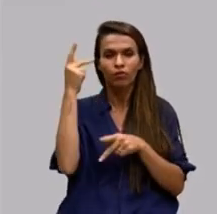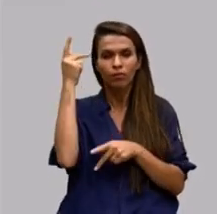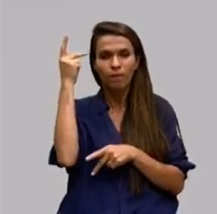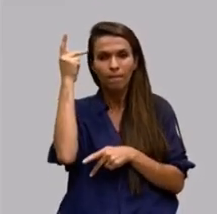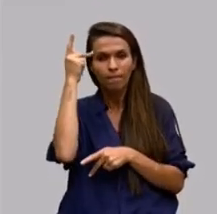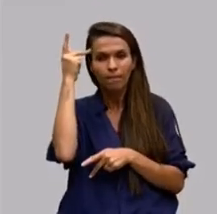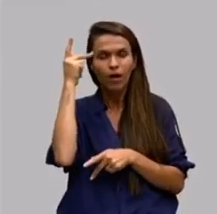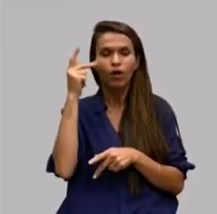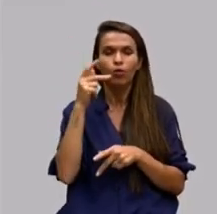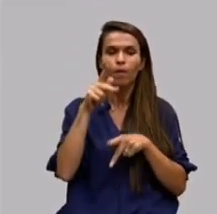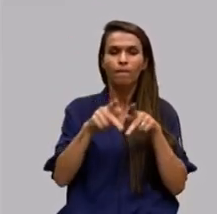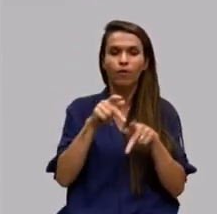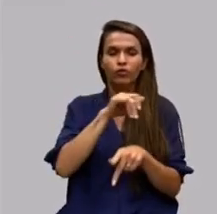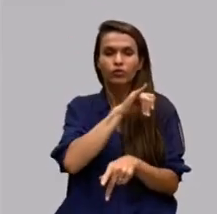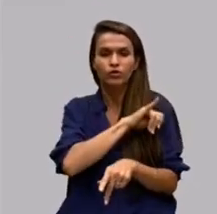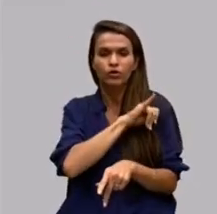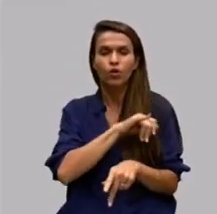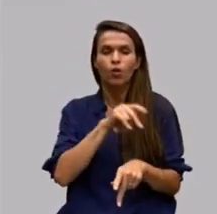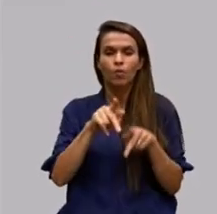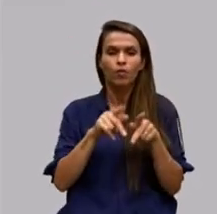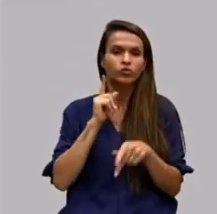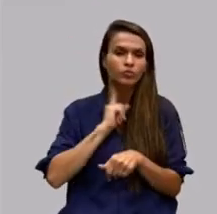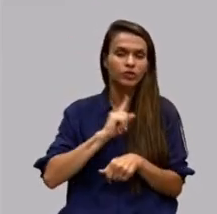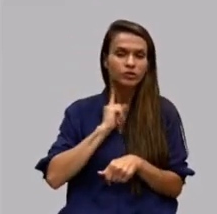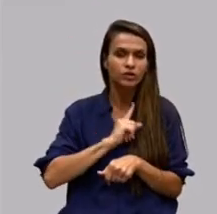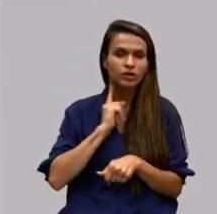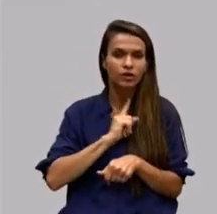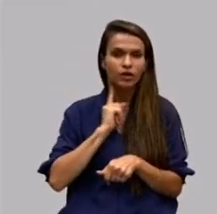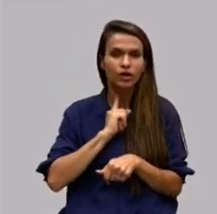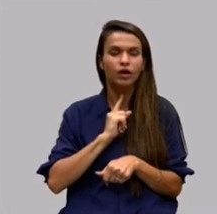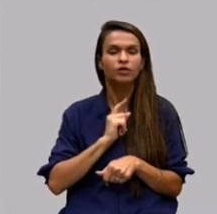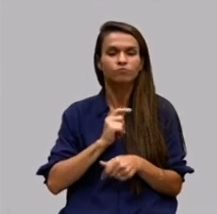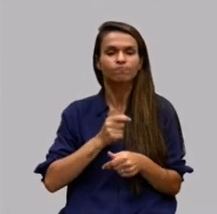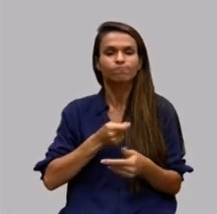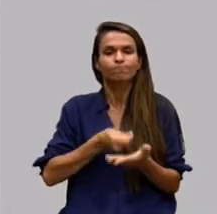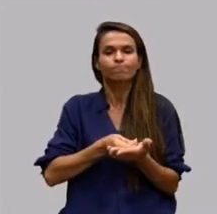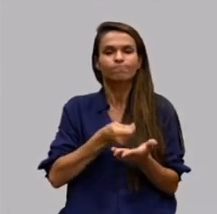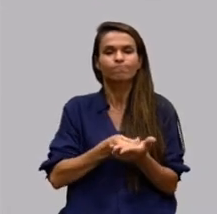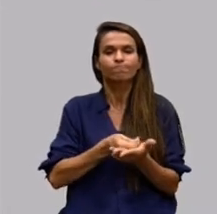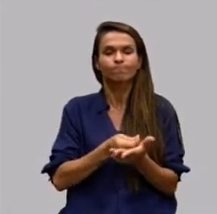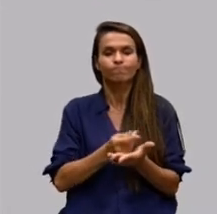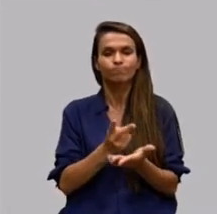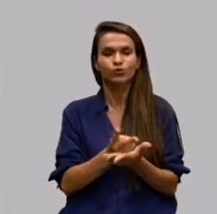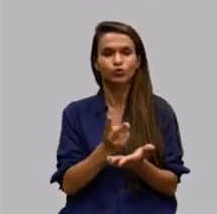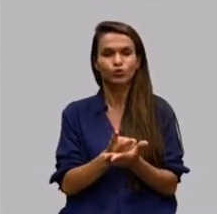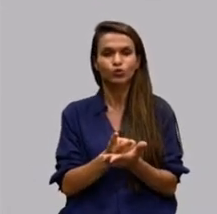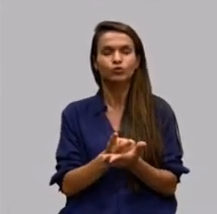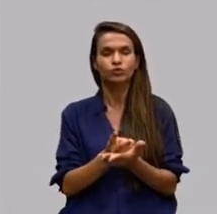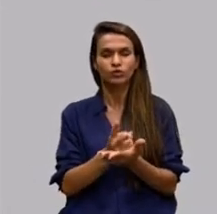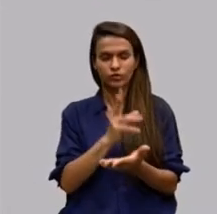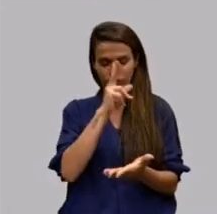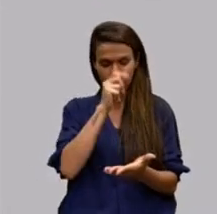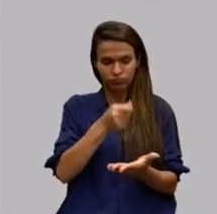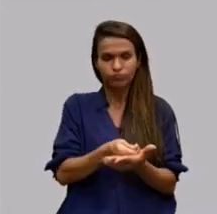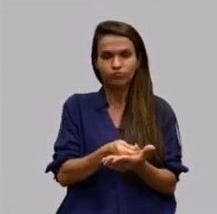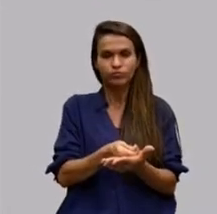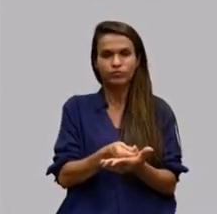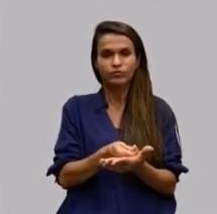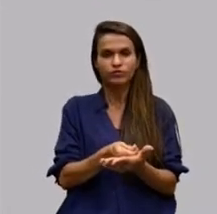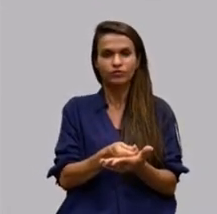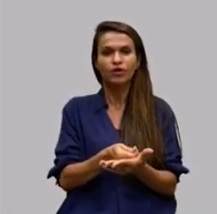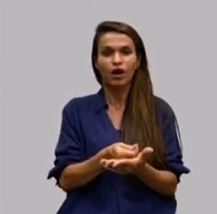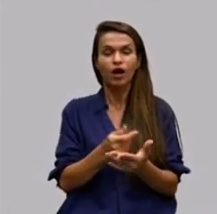do Rio de Janeiro, do povo de Minas Gerais. Há uma dura luta de resistência, e essa luta de resistência vem parar